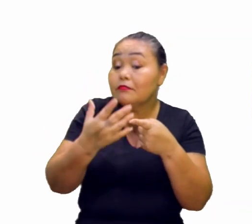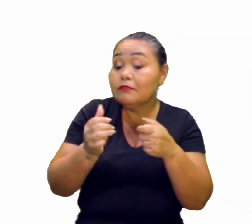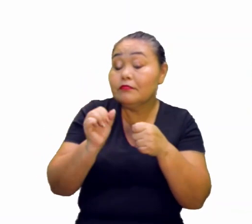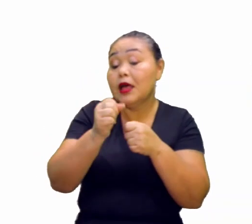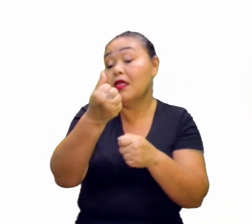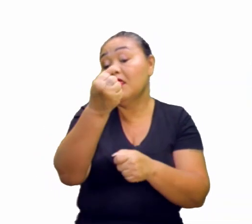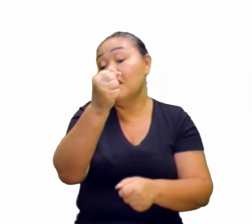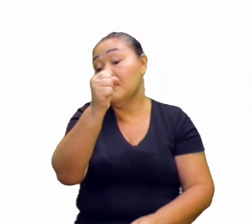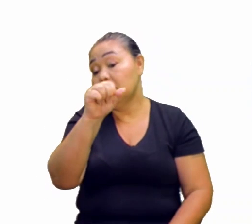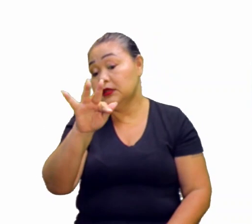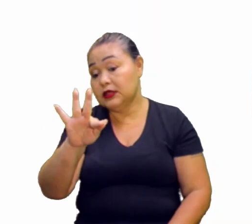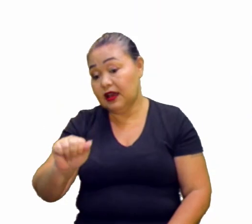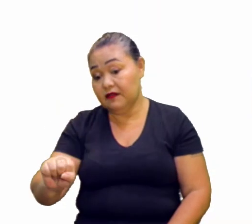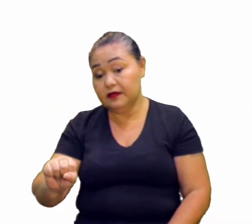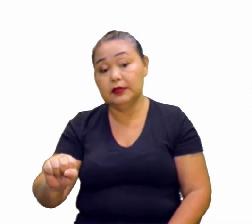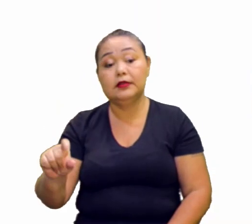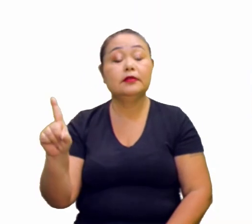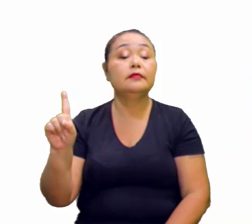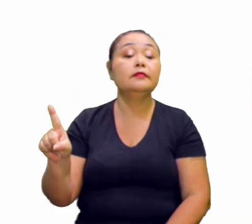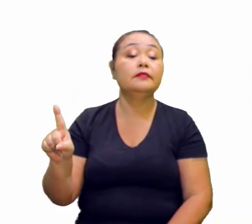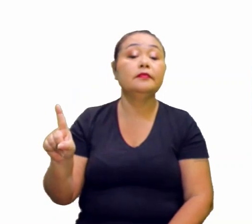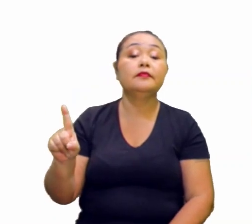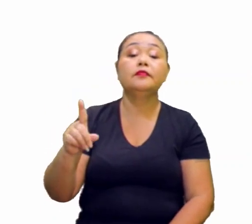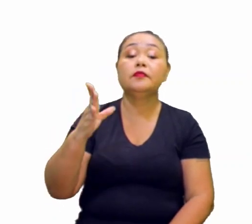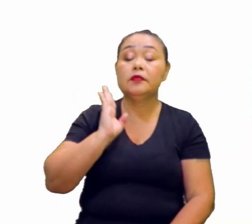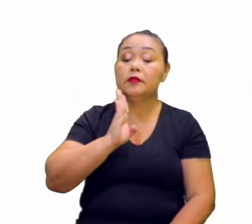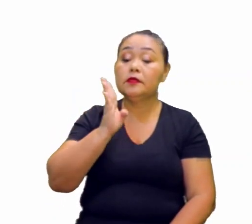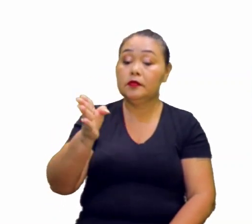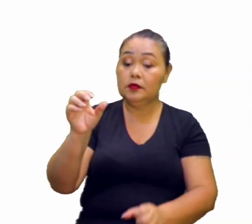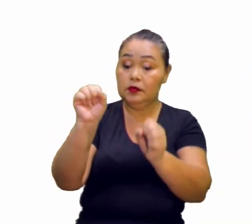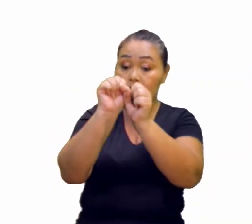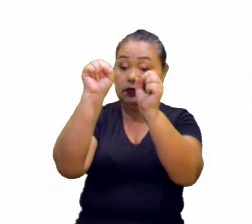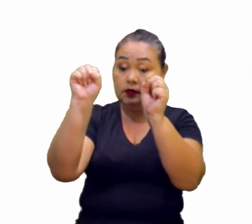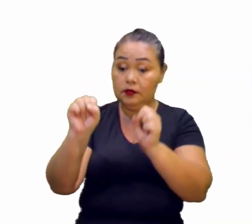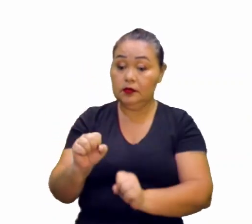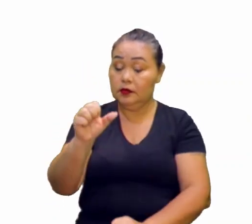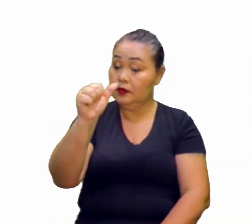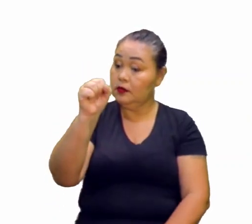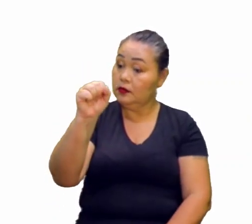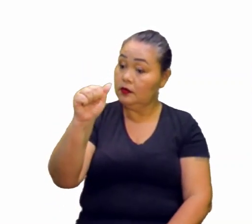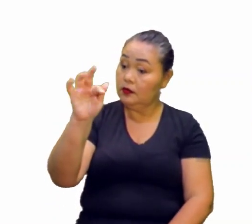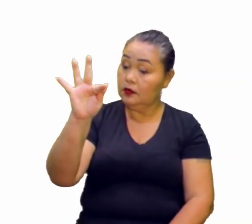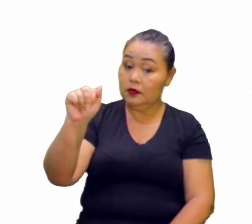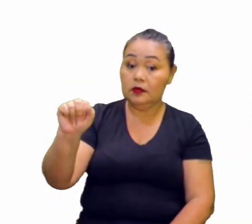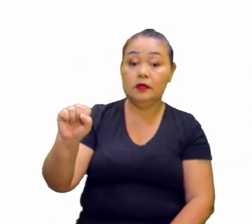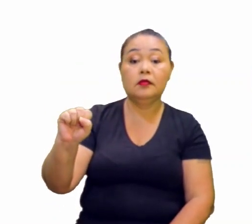SAFs. Então, em relação aos SAFs, a sigla SAF,